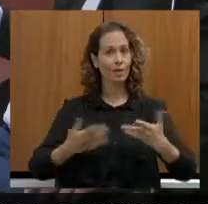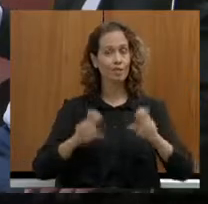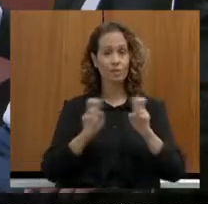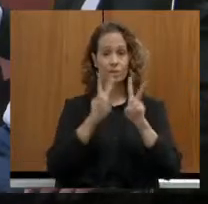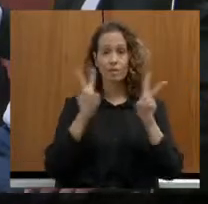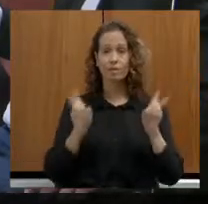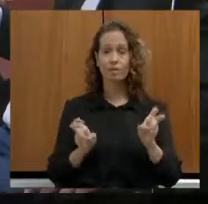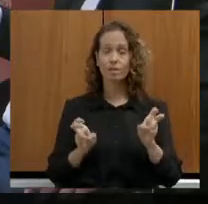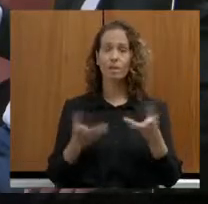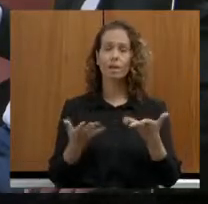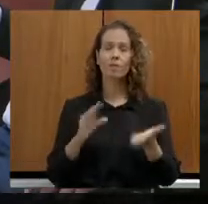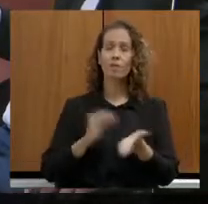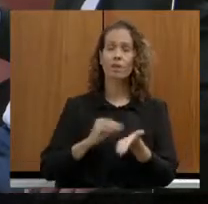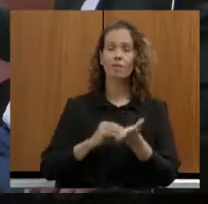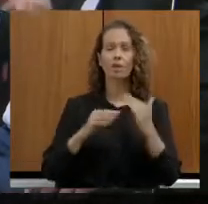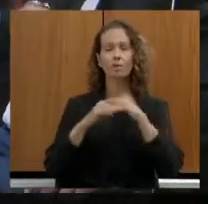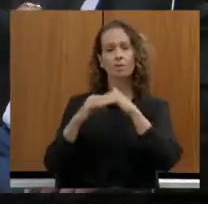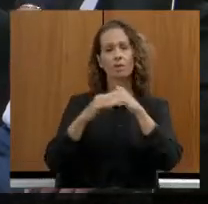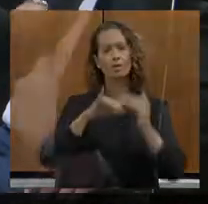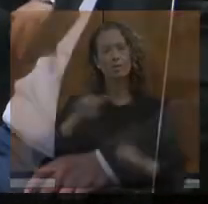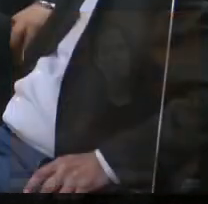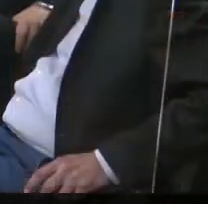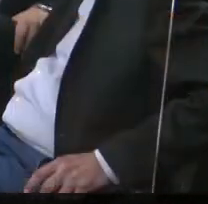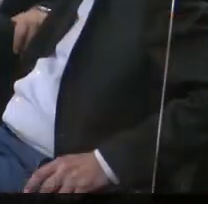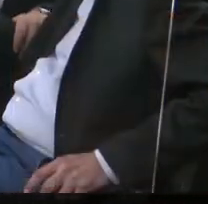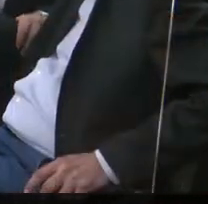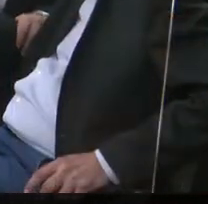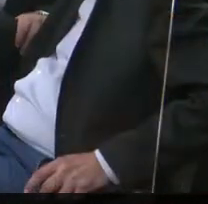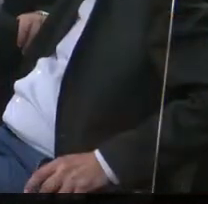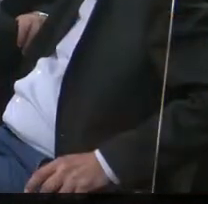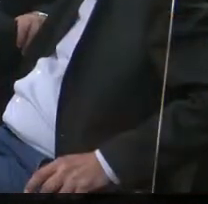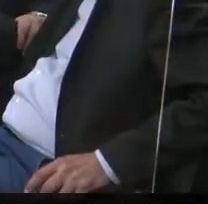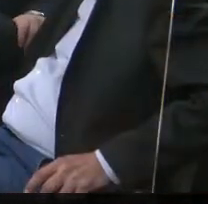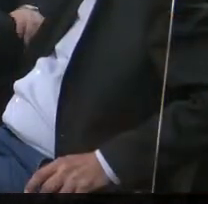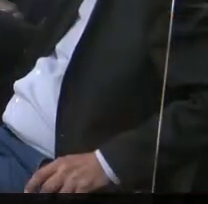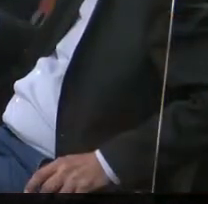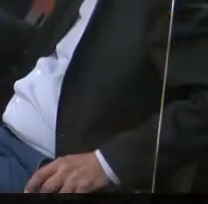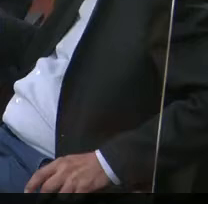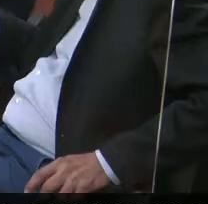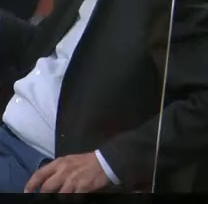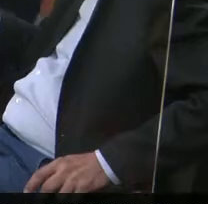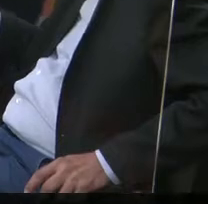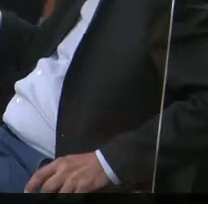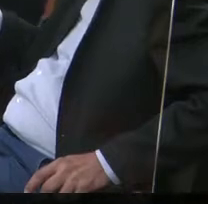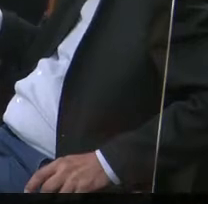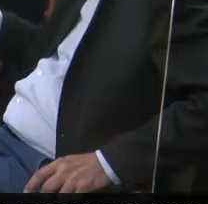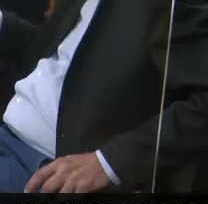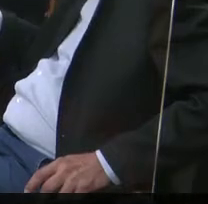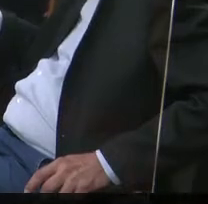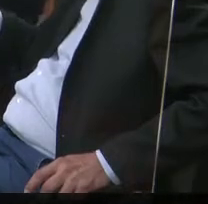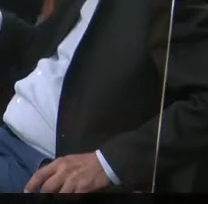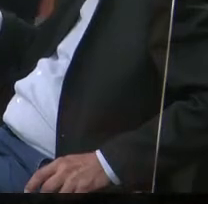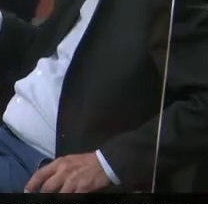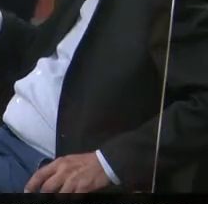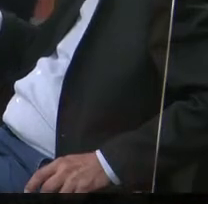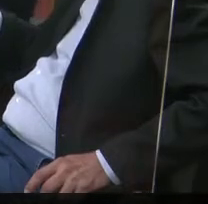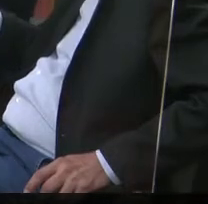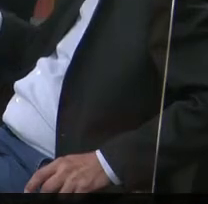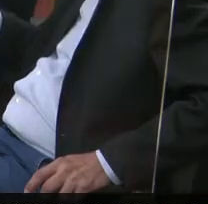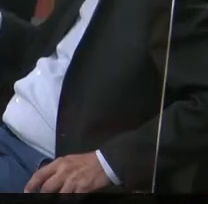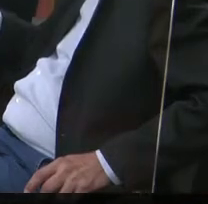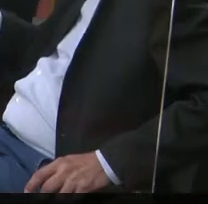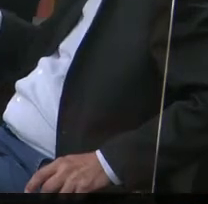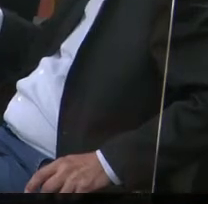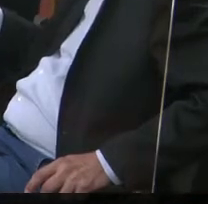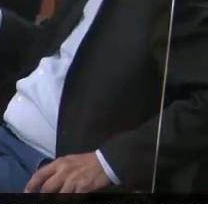esse tema da desigualdade de oportunidade é algo que a gente tá muito atento né para responder sua primeira